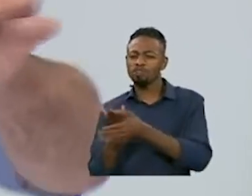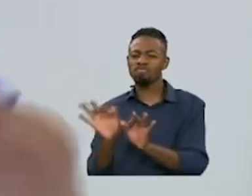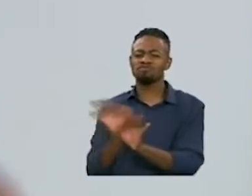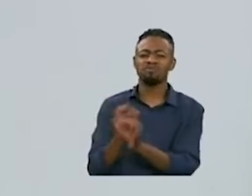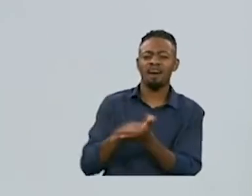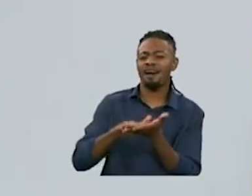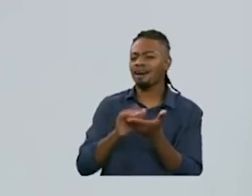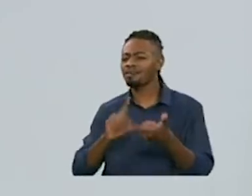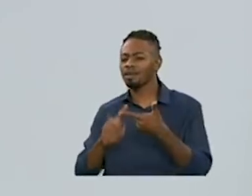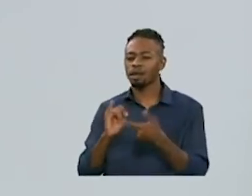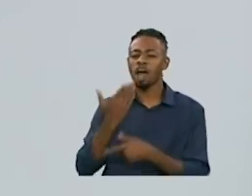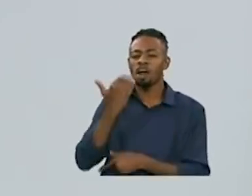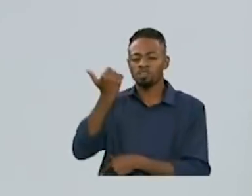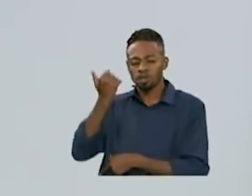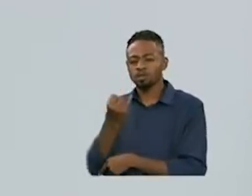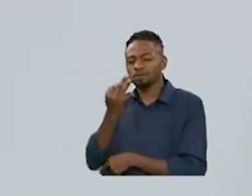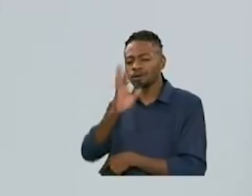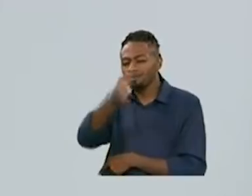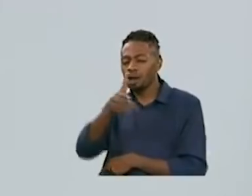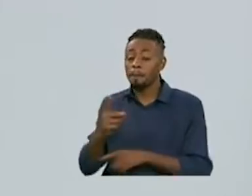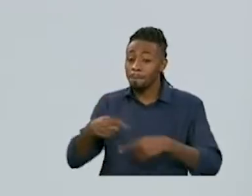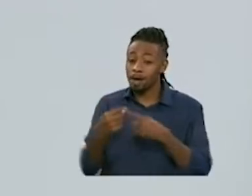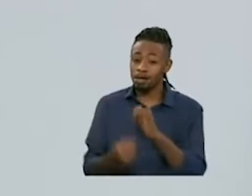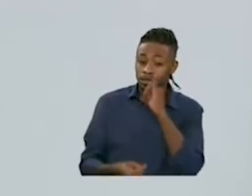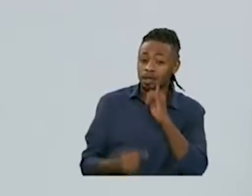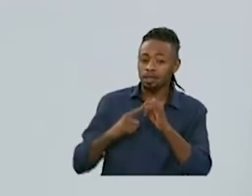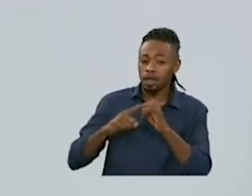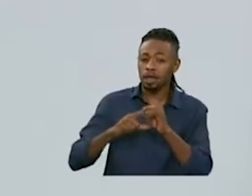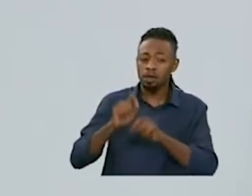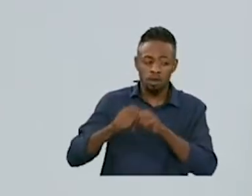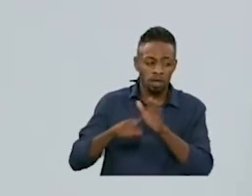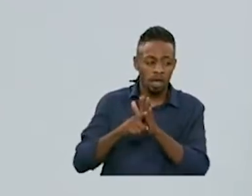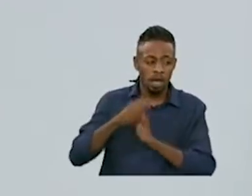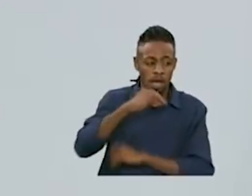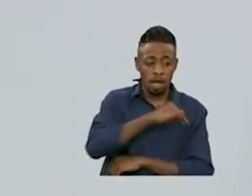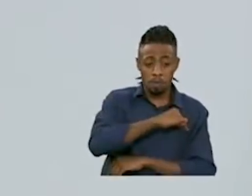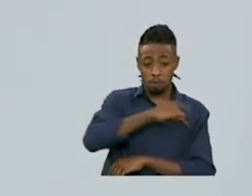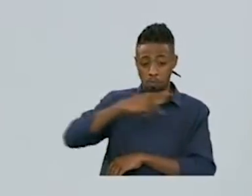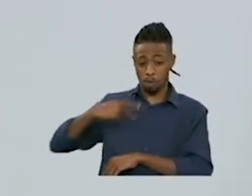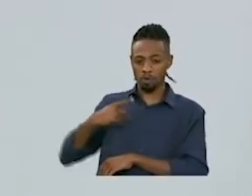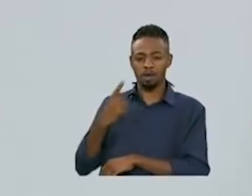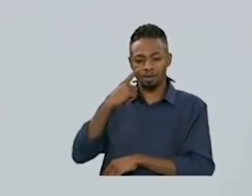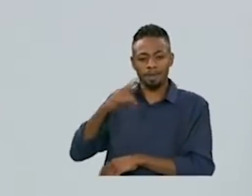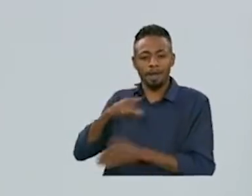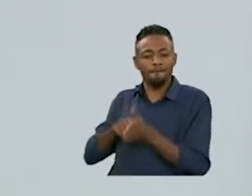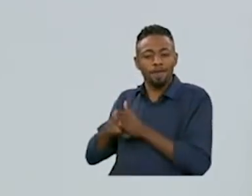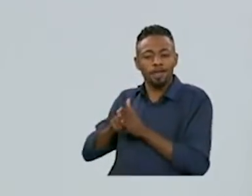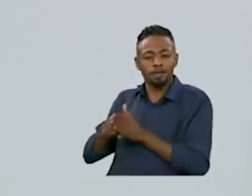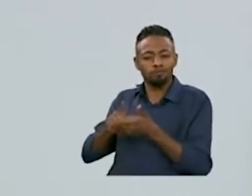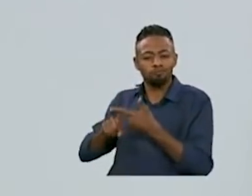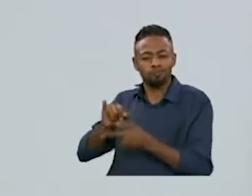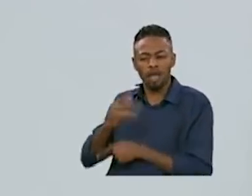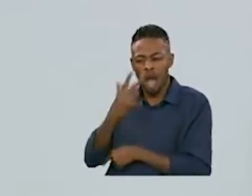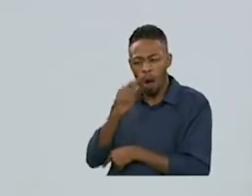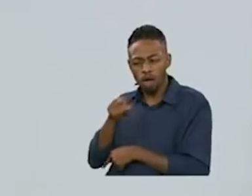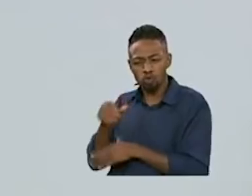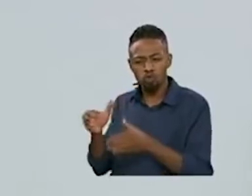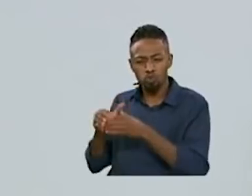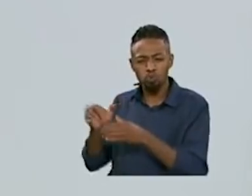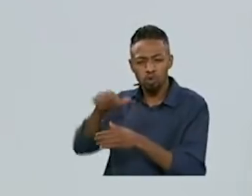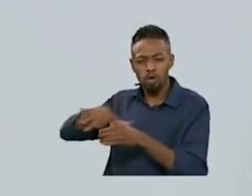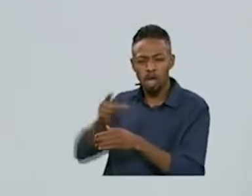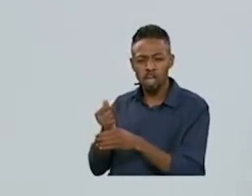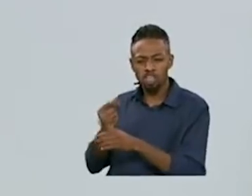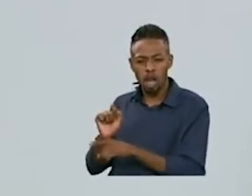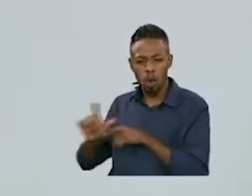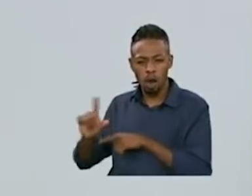vi você dizendo isso em outros debates, mas ele tem investigações no Ministério Público, suspeitas, né, de gente do grupo dele